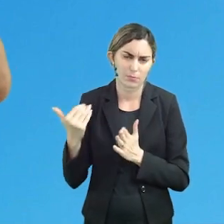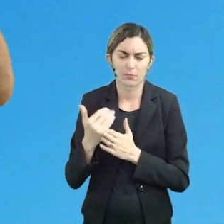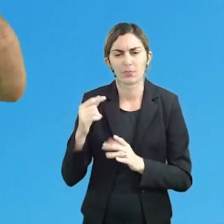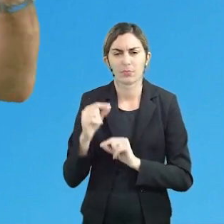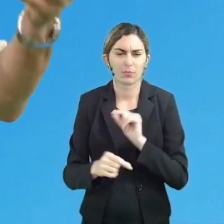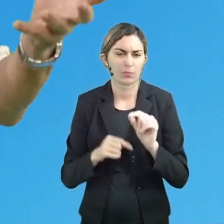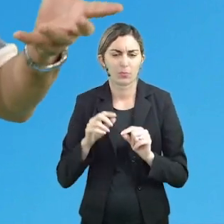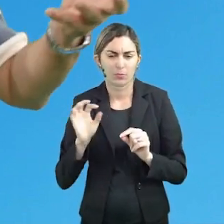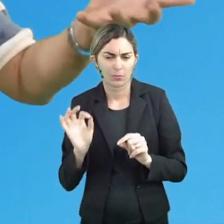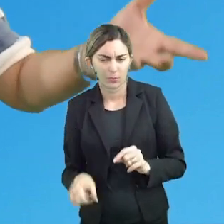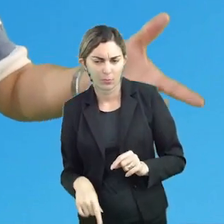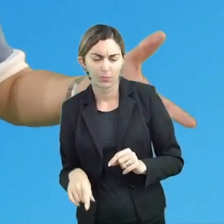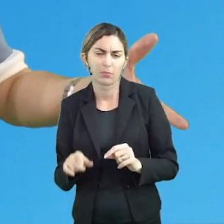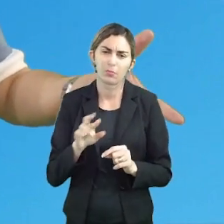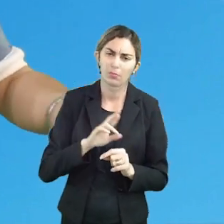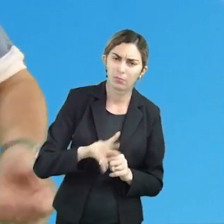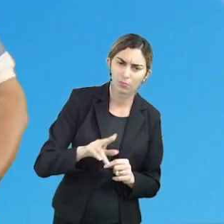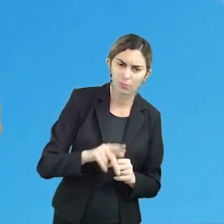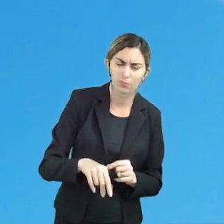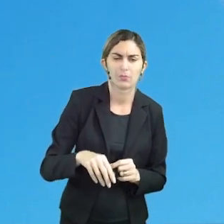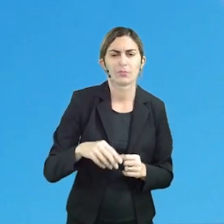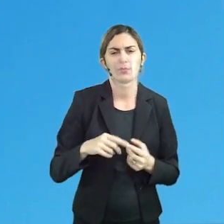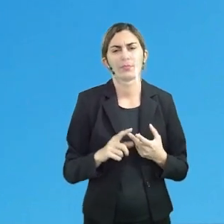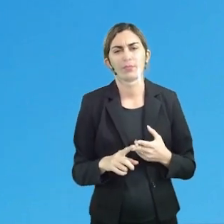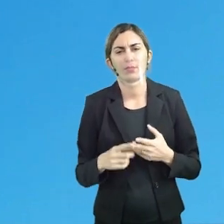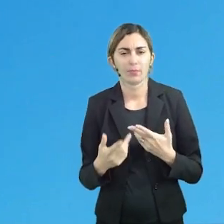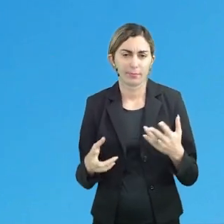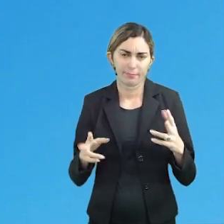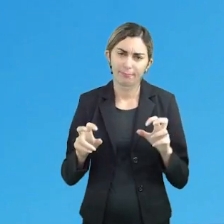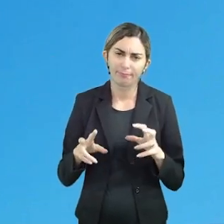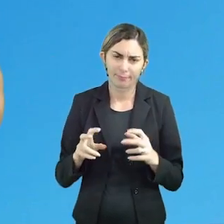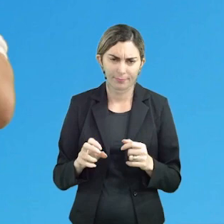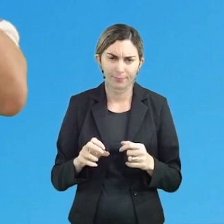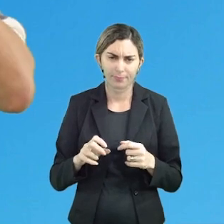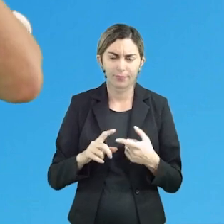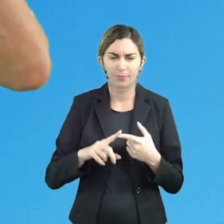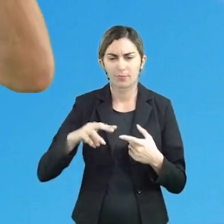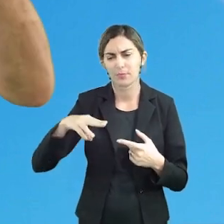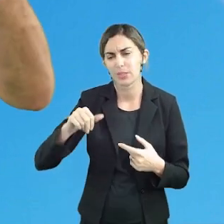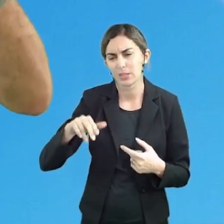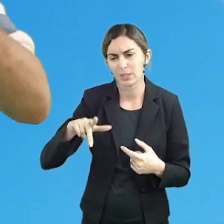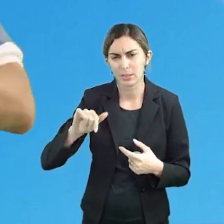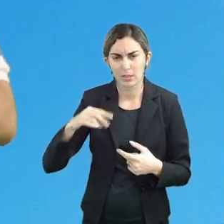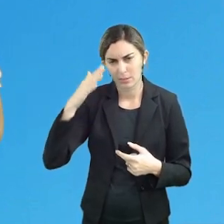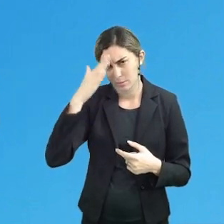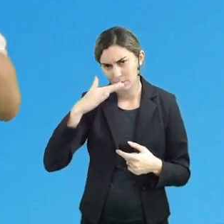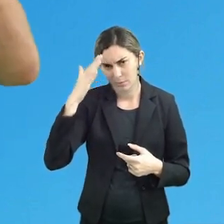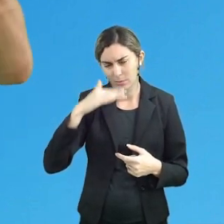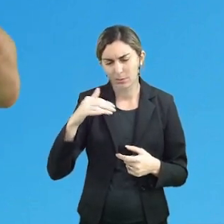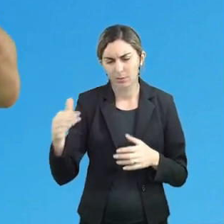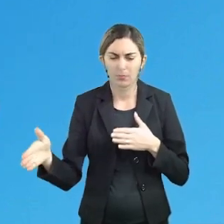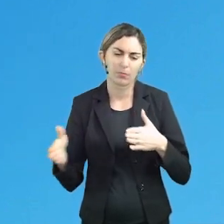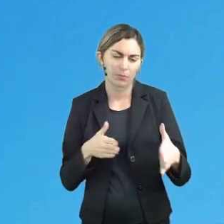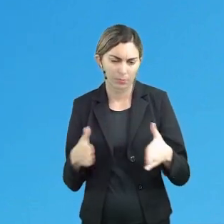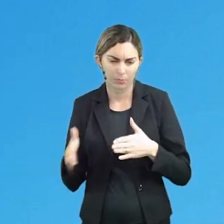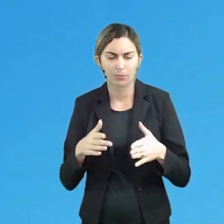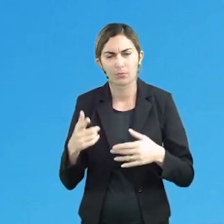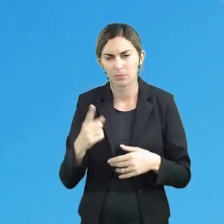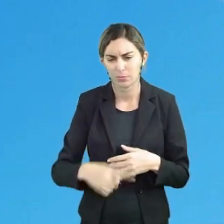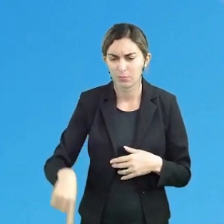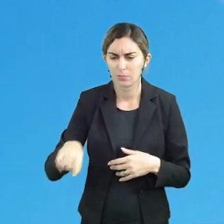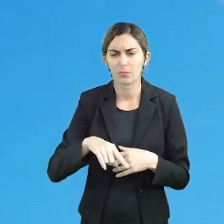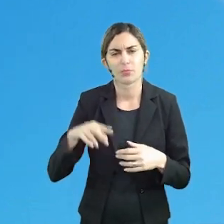é, os mitos e as verdades sobre a ditadura civil-militar, entender esse período da